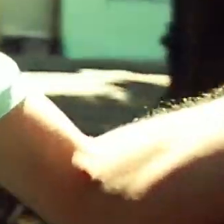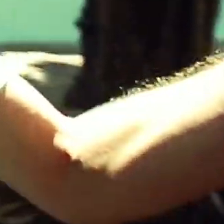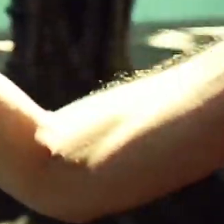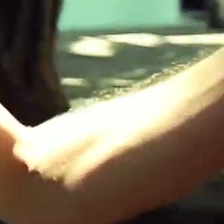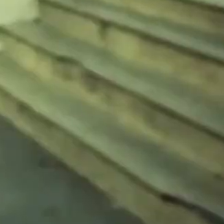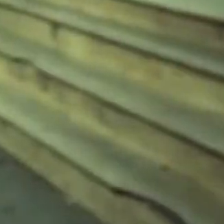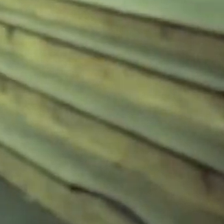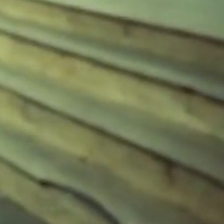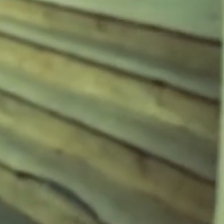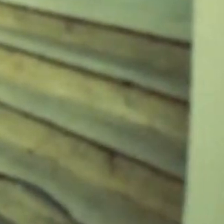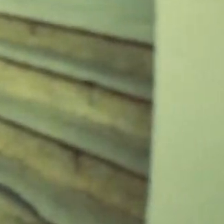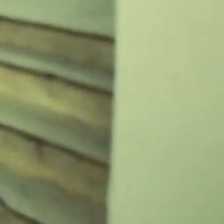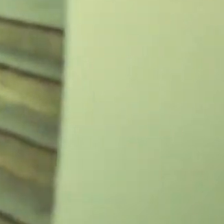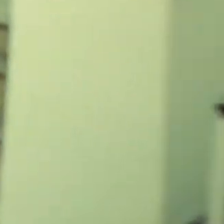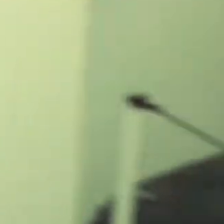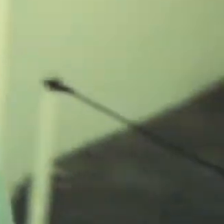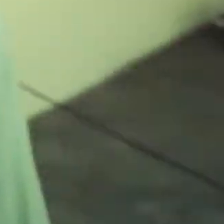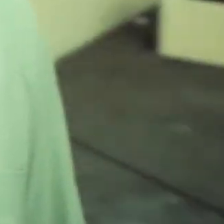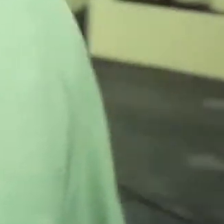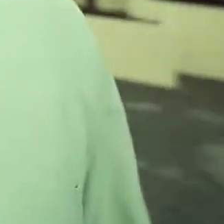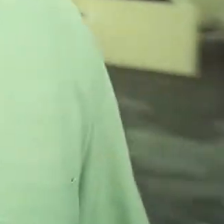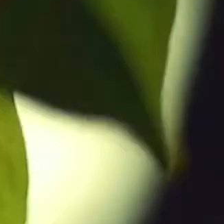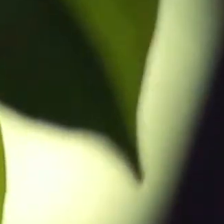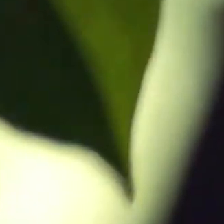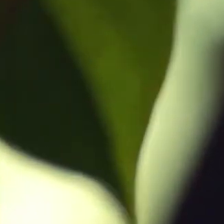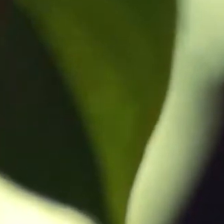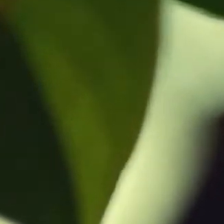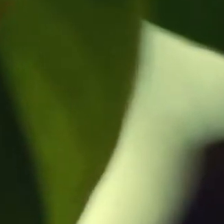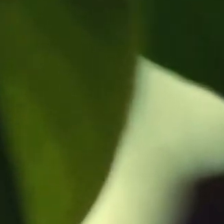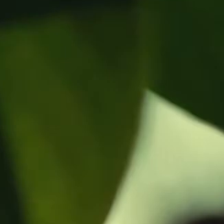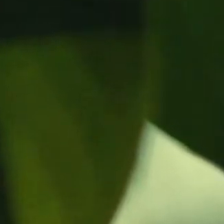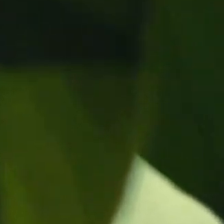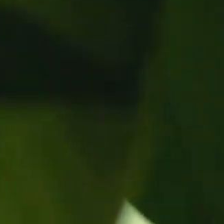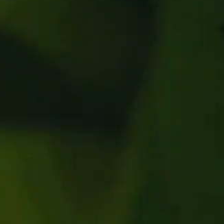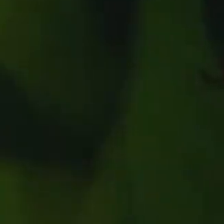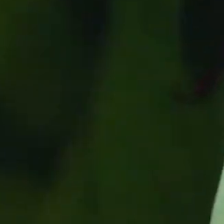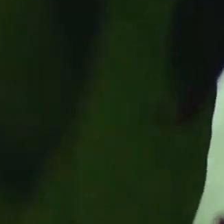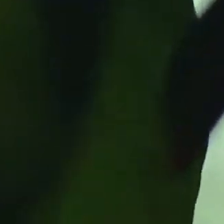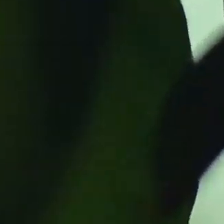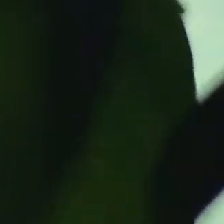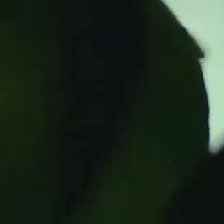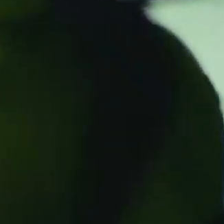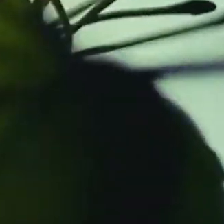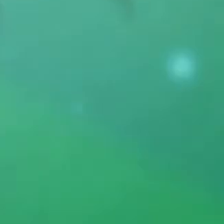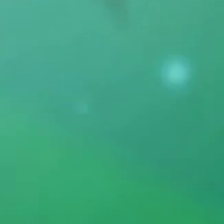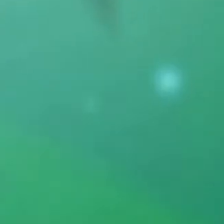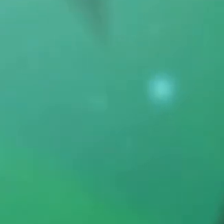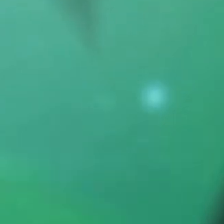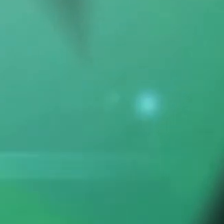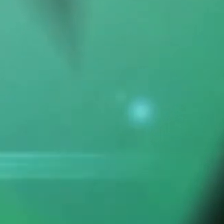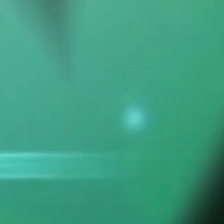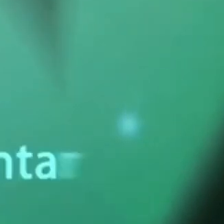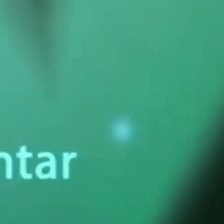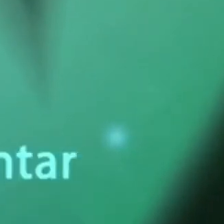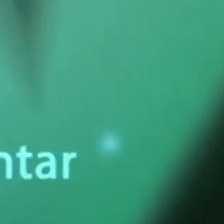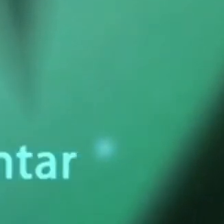agência nós e vamos espalhar cuidados por aí essa pessoa é o nosso lugar a gente cuida